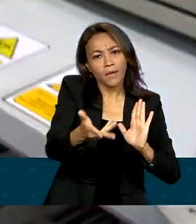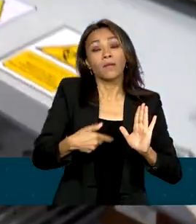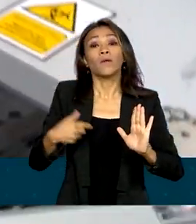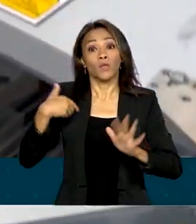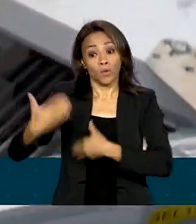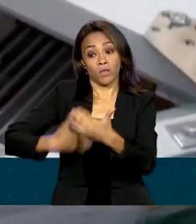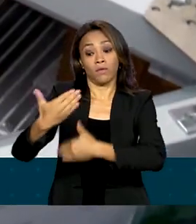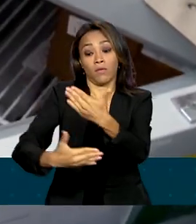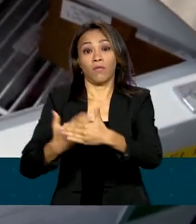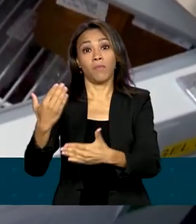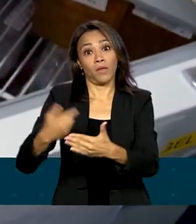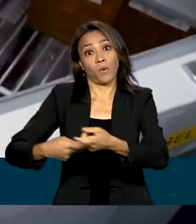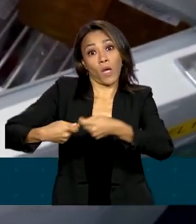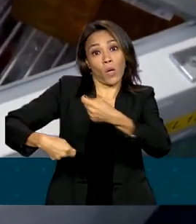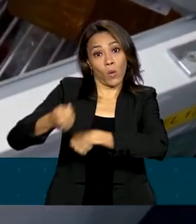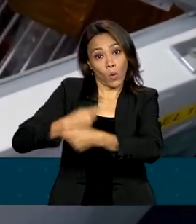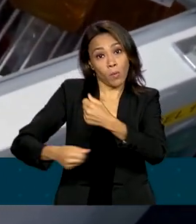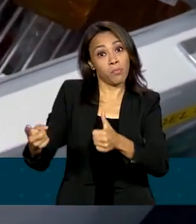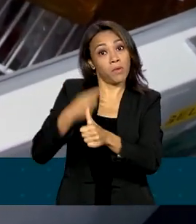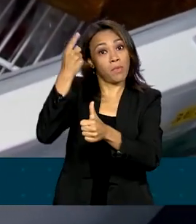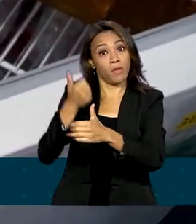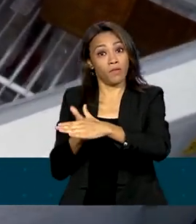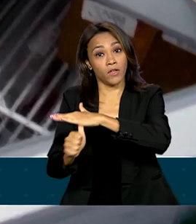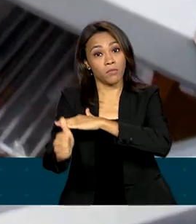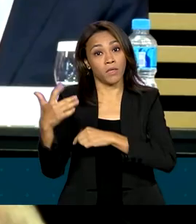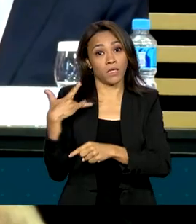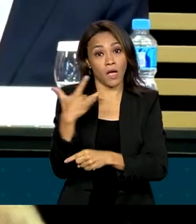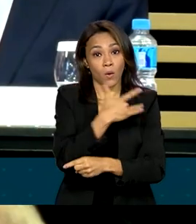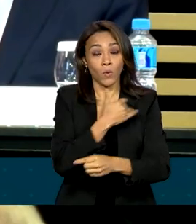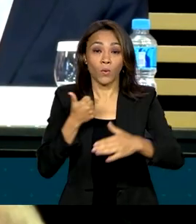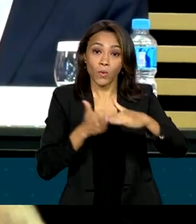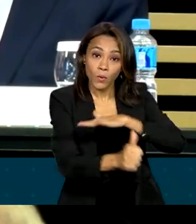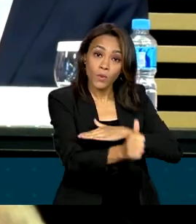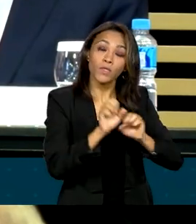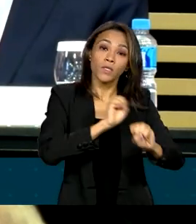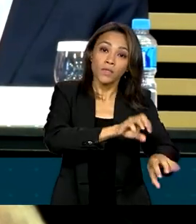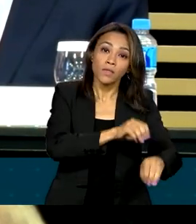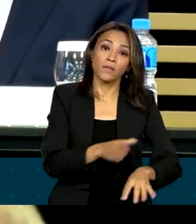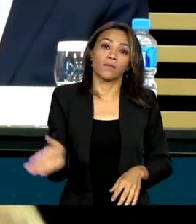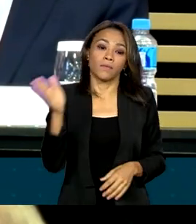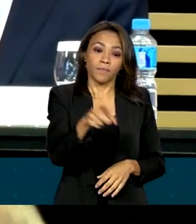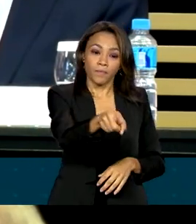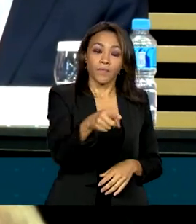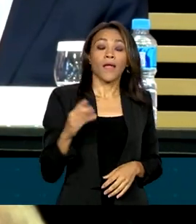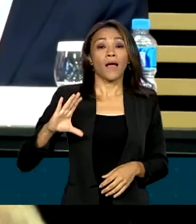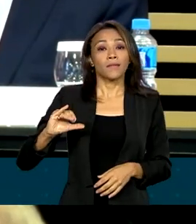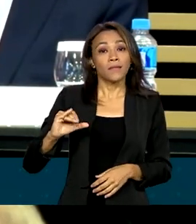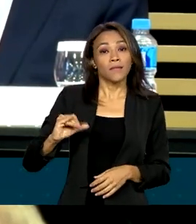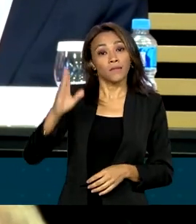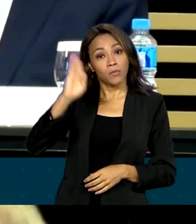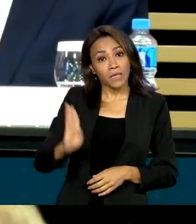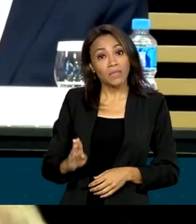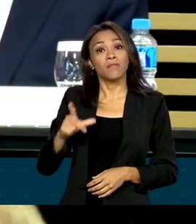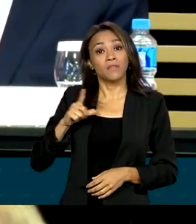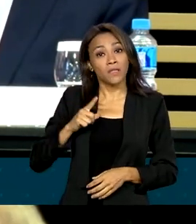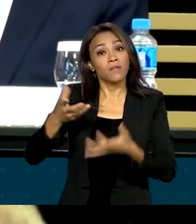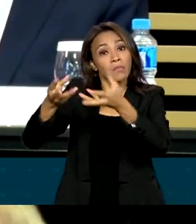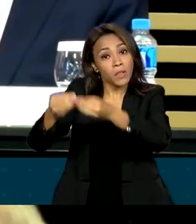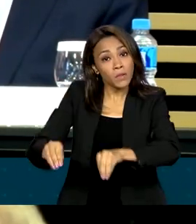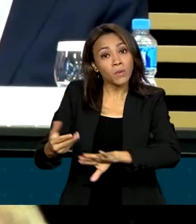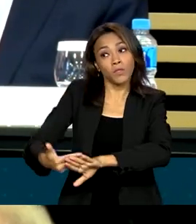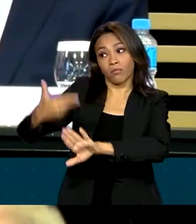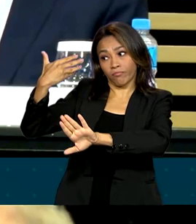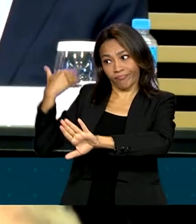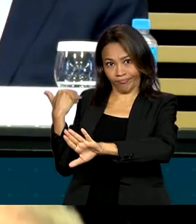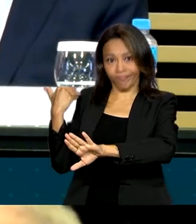país passa por investimentos em saúde e educação. A ciência brasileira foi muito sacrificada no último